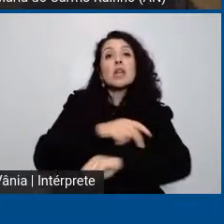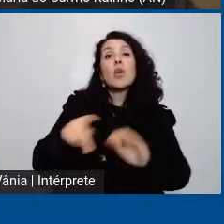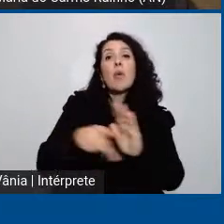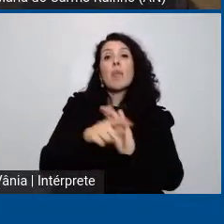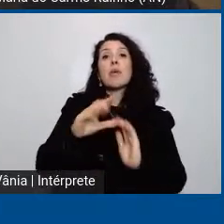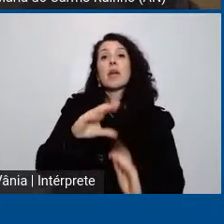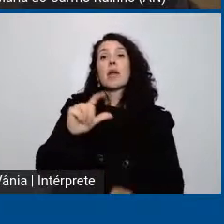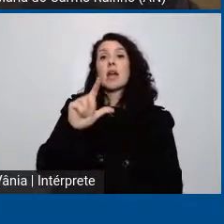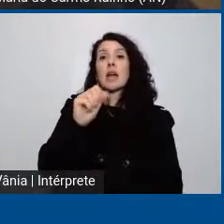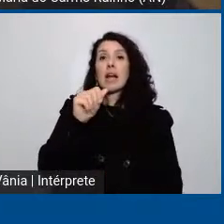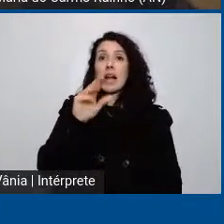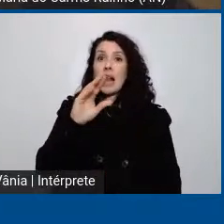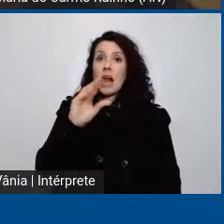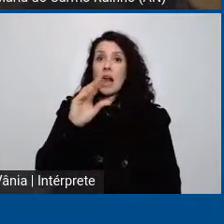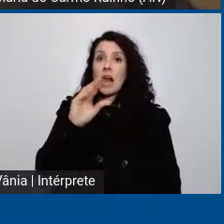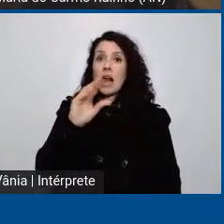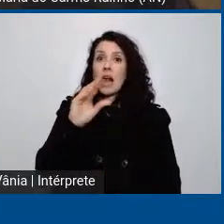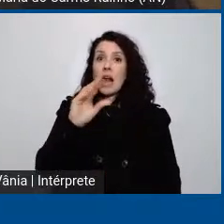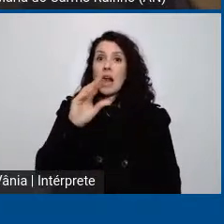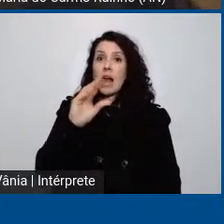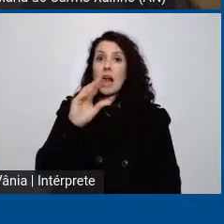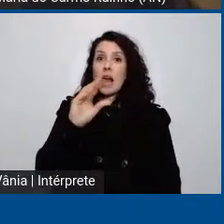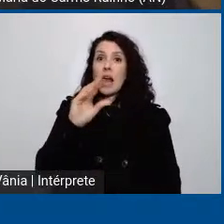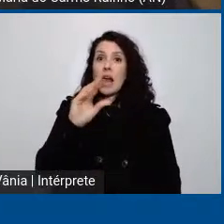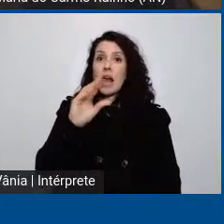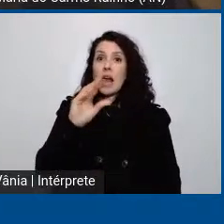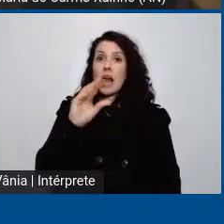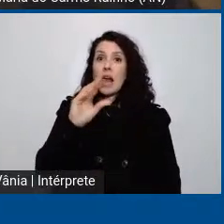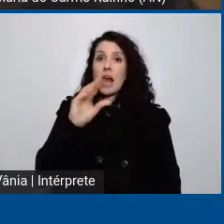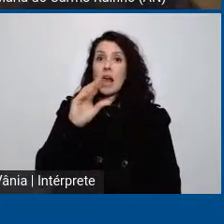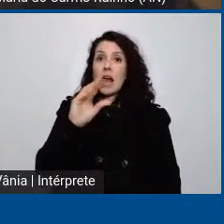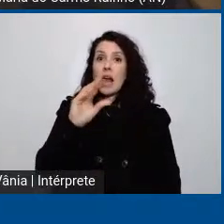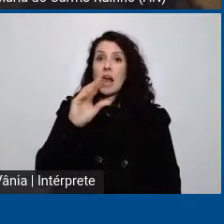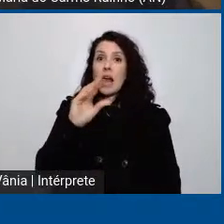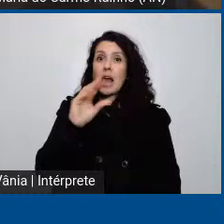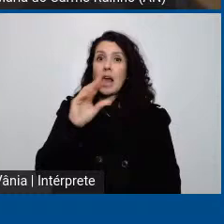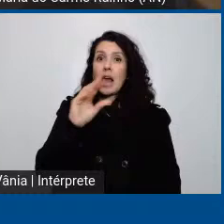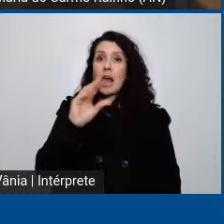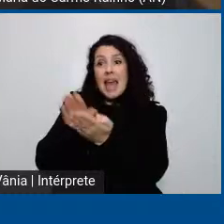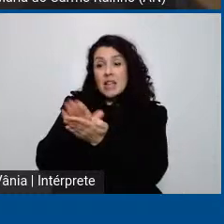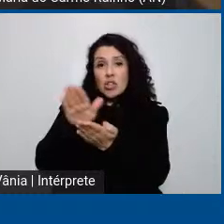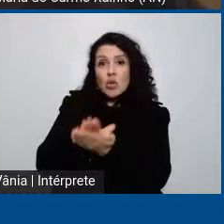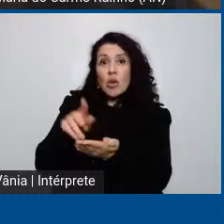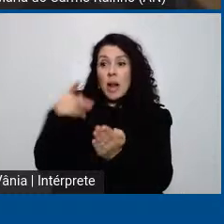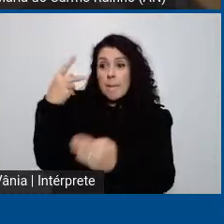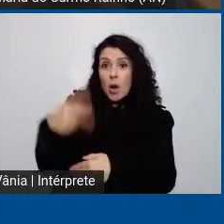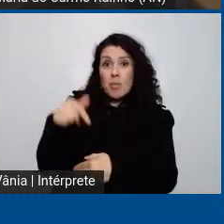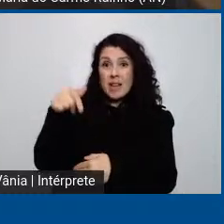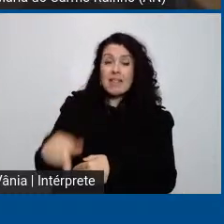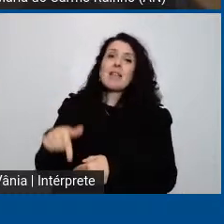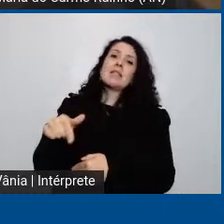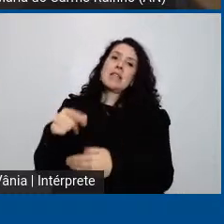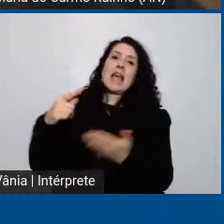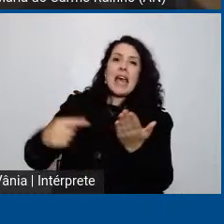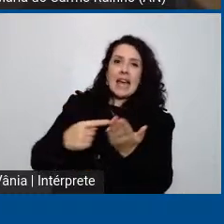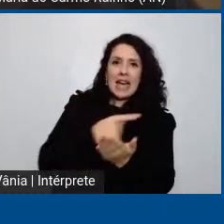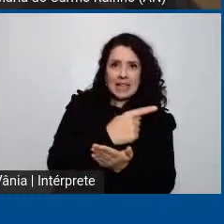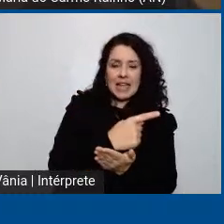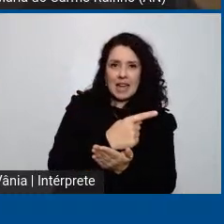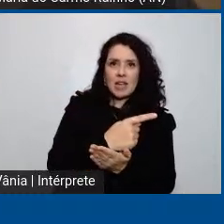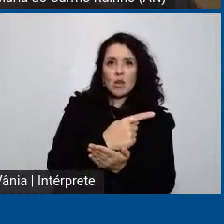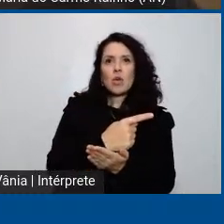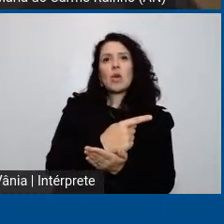Como foi também, como eu já falei, curadora e editora desse projeto dos cadernos, e dentro dos cadernos, no caderno